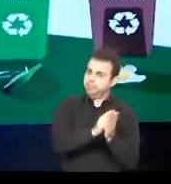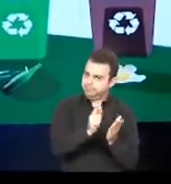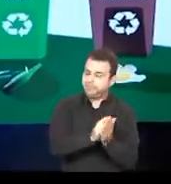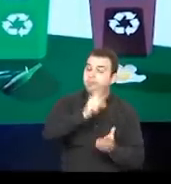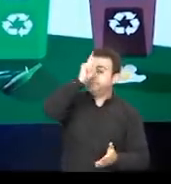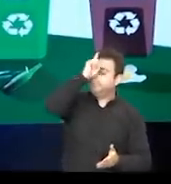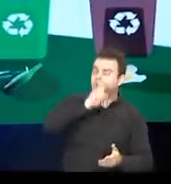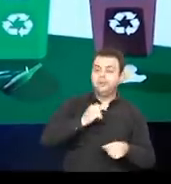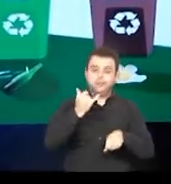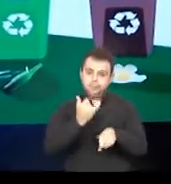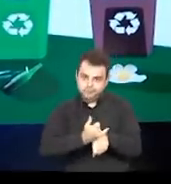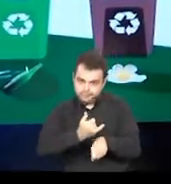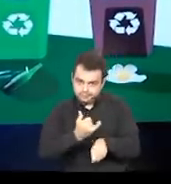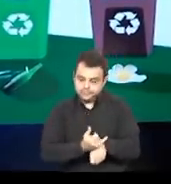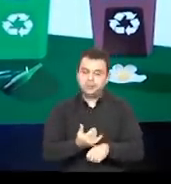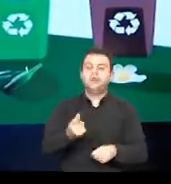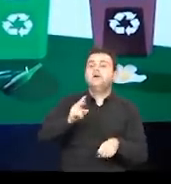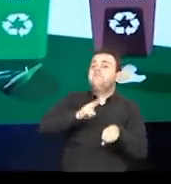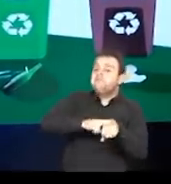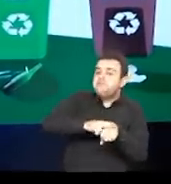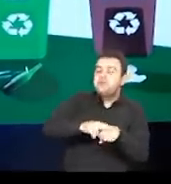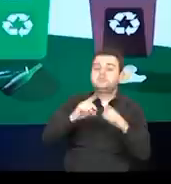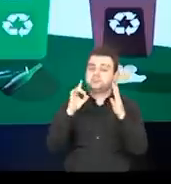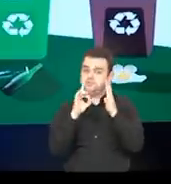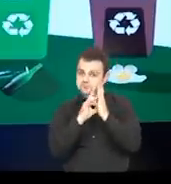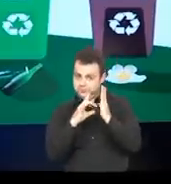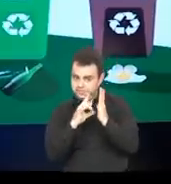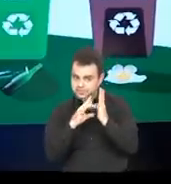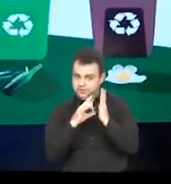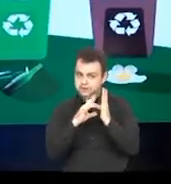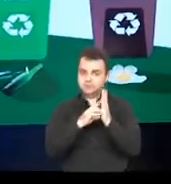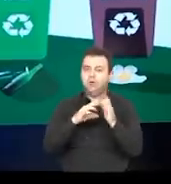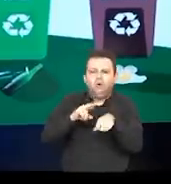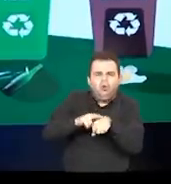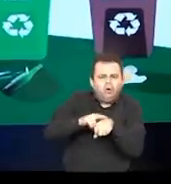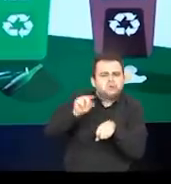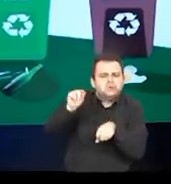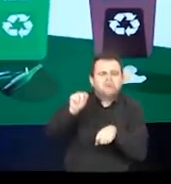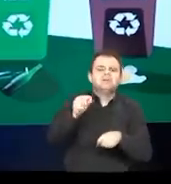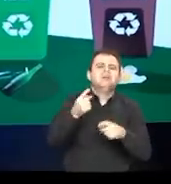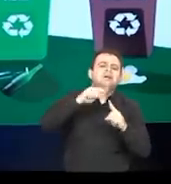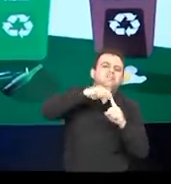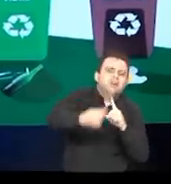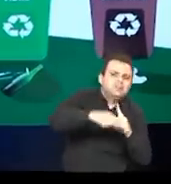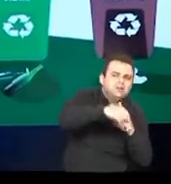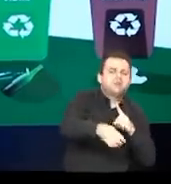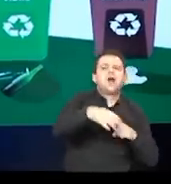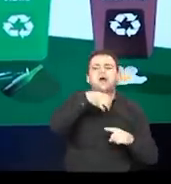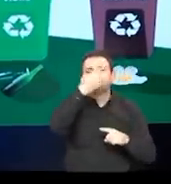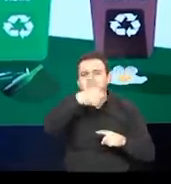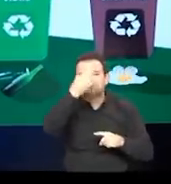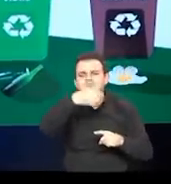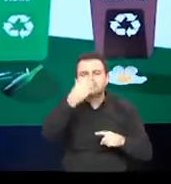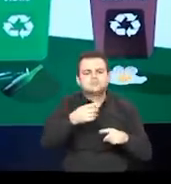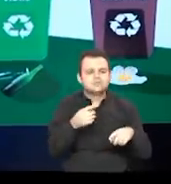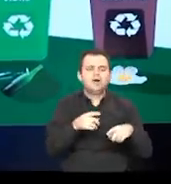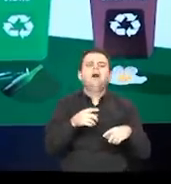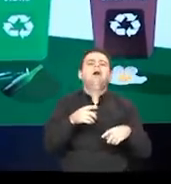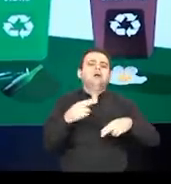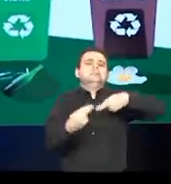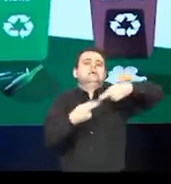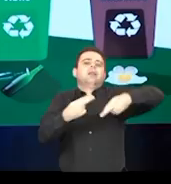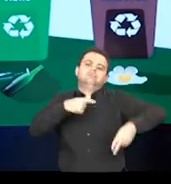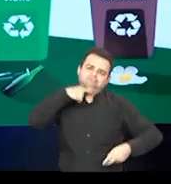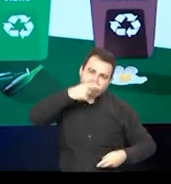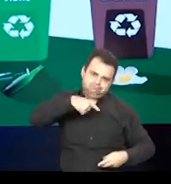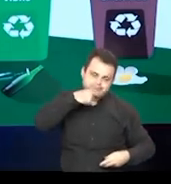para o metal, o verde para o vidro e o orgânico para aquele lixo que não vai ser reciclado, mas que pode, por exemplo,